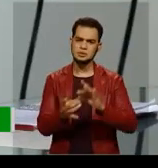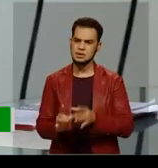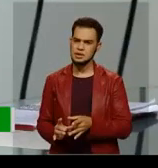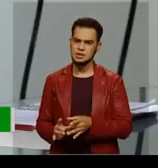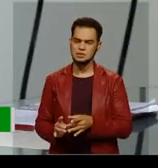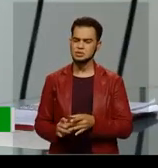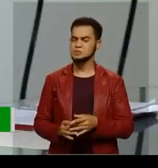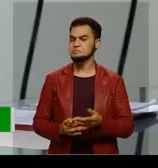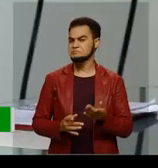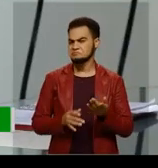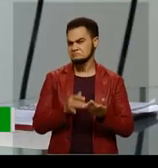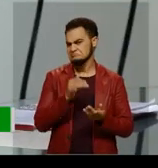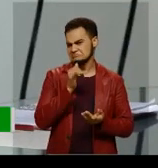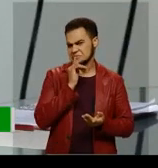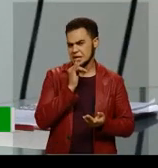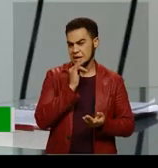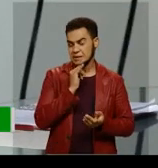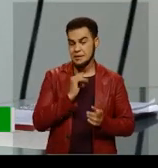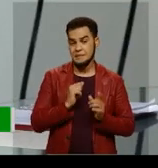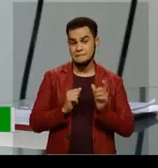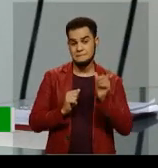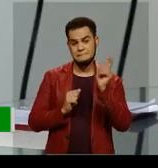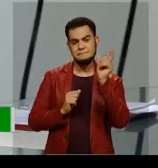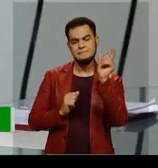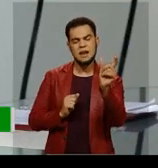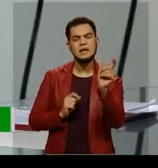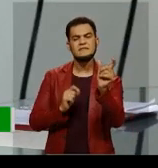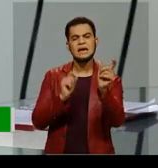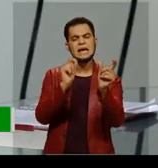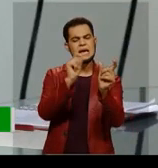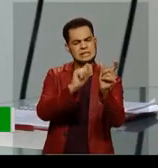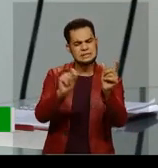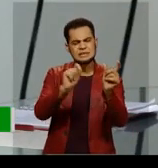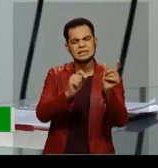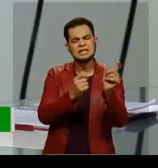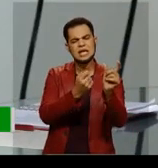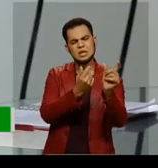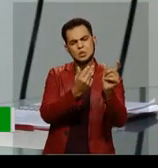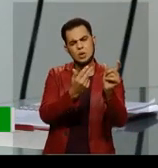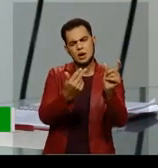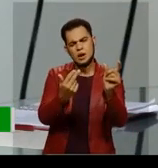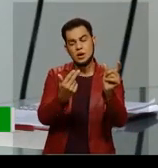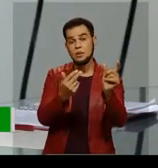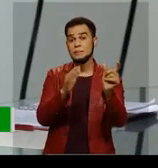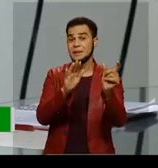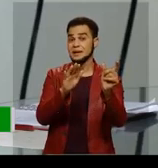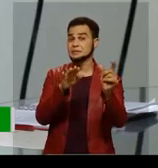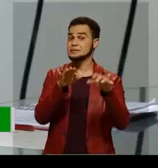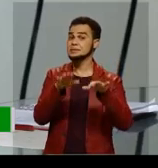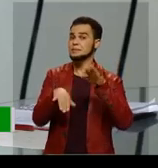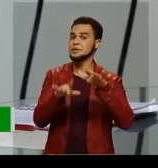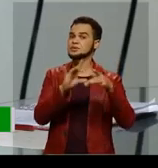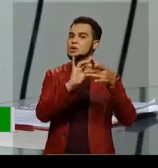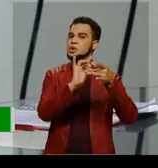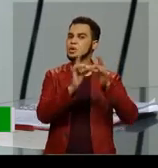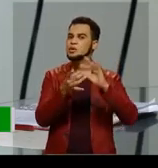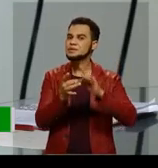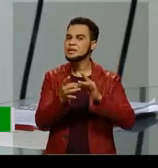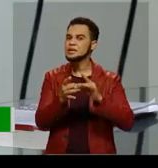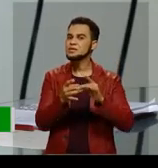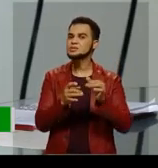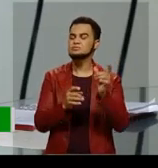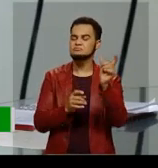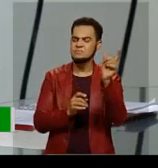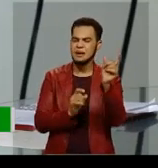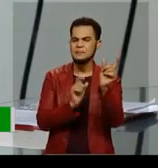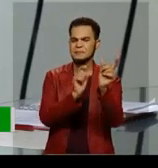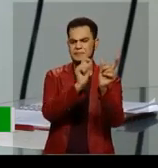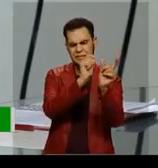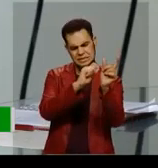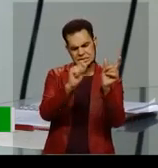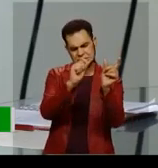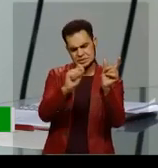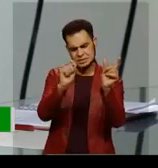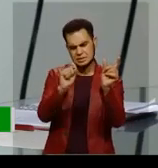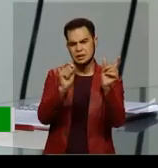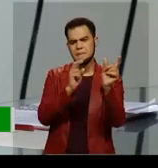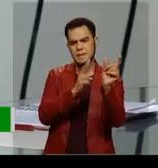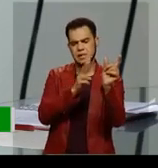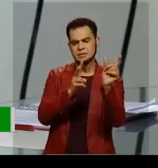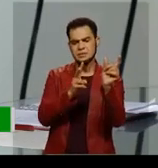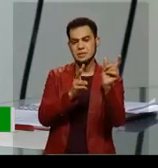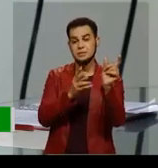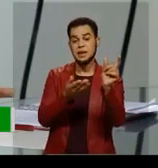palavra ela é escrita da mesma maneira, mas dependendo do contexto, ela tem um significado